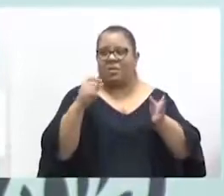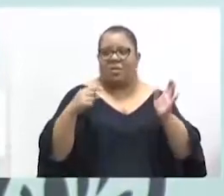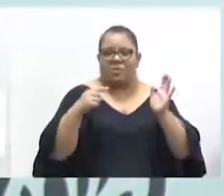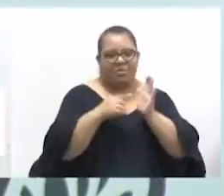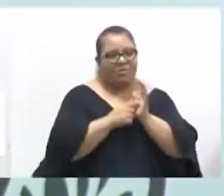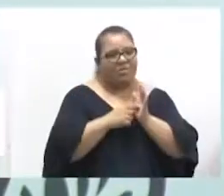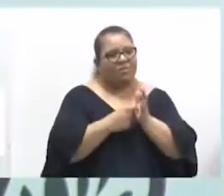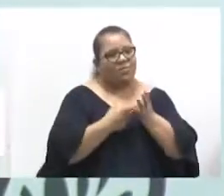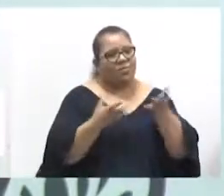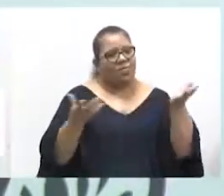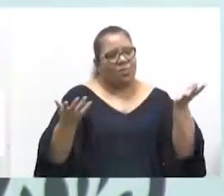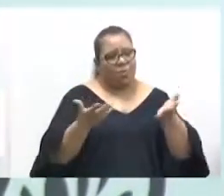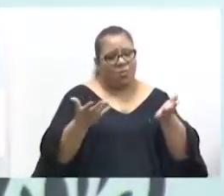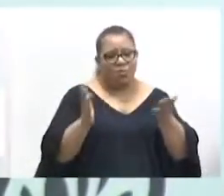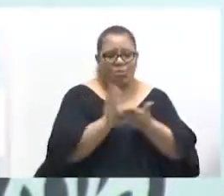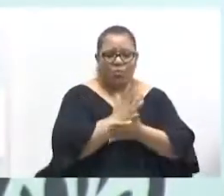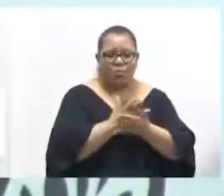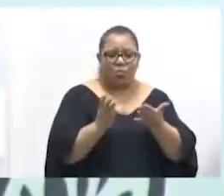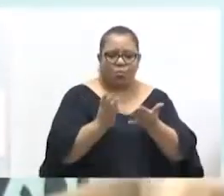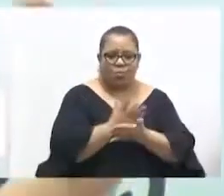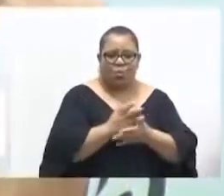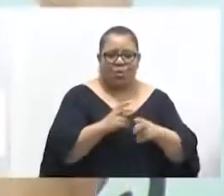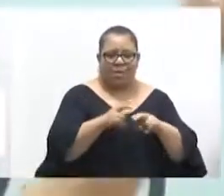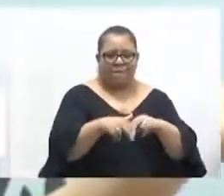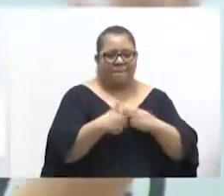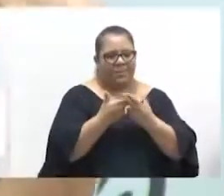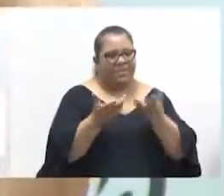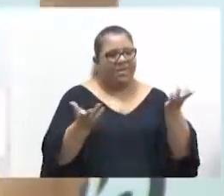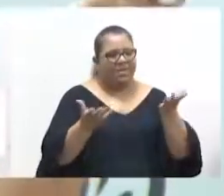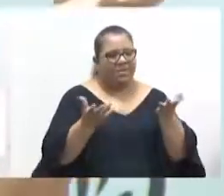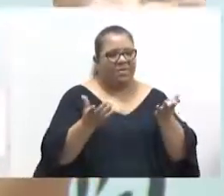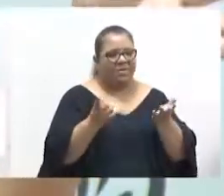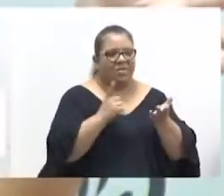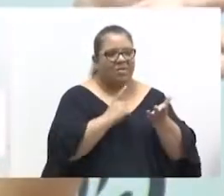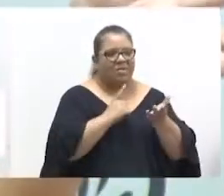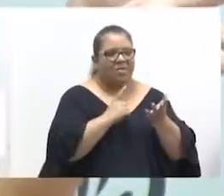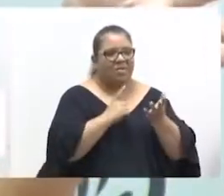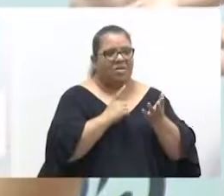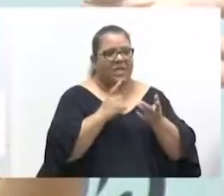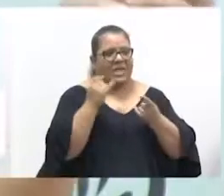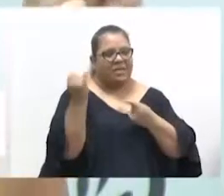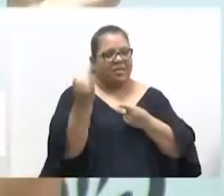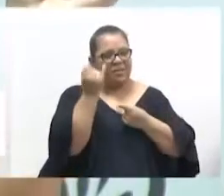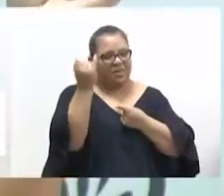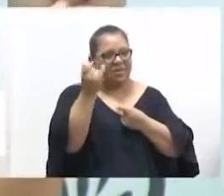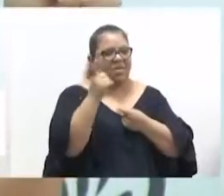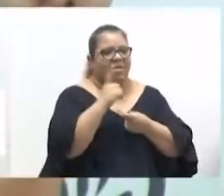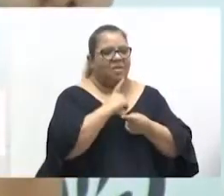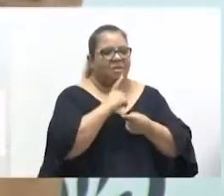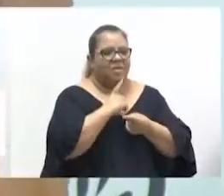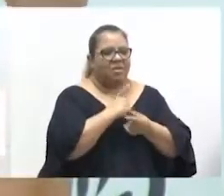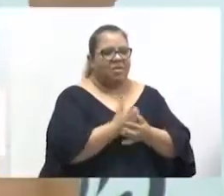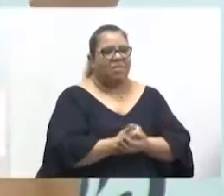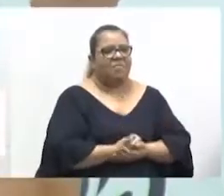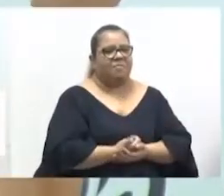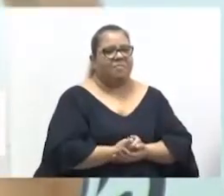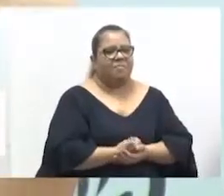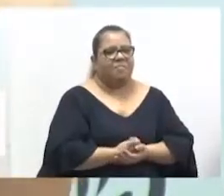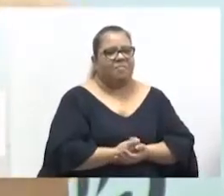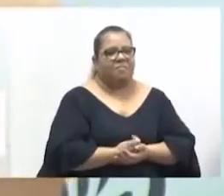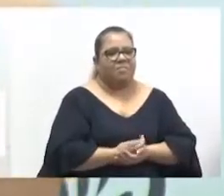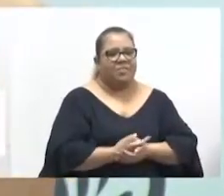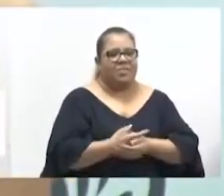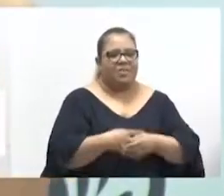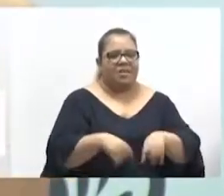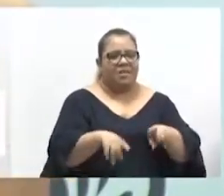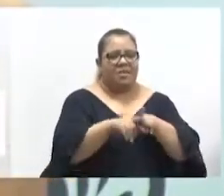quê? Porque tem algumas excepcionalidades e que é interessante ter ali, né? E porque